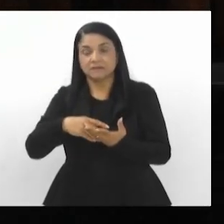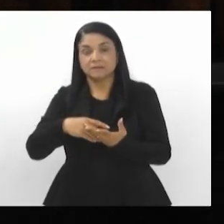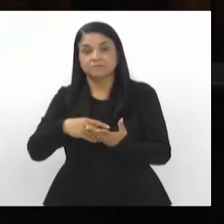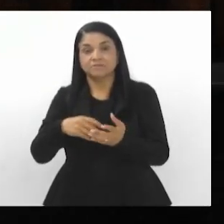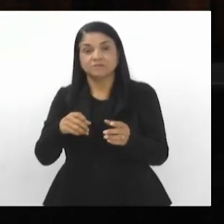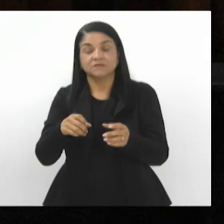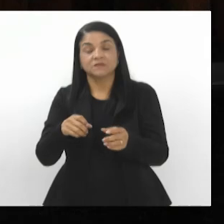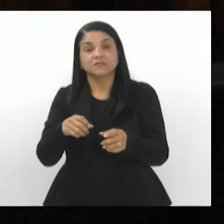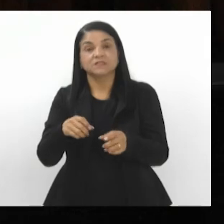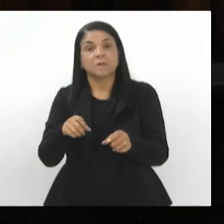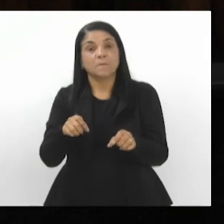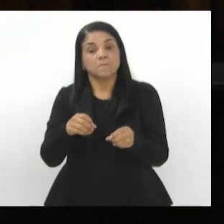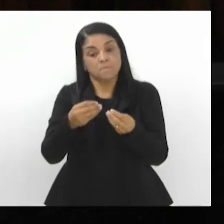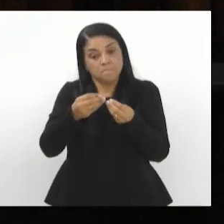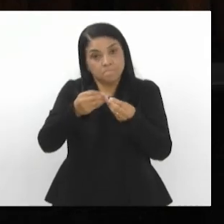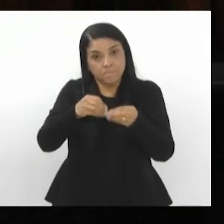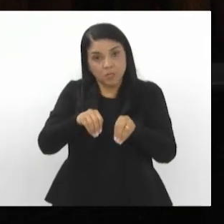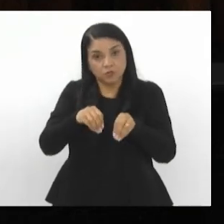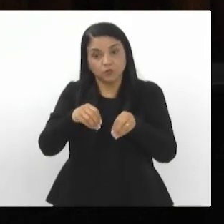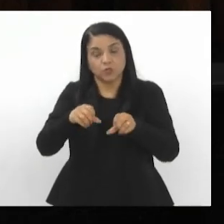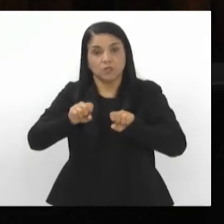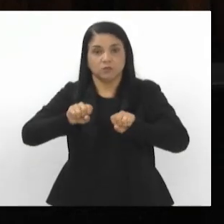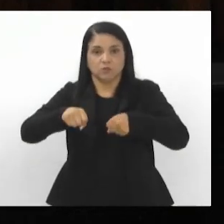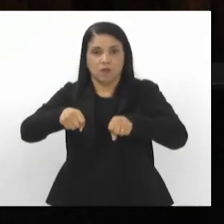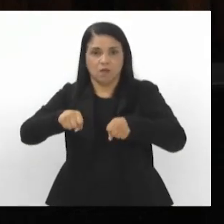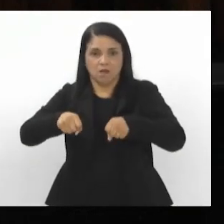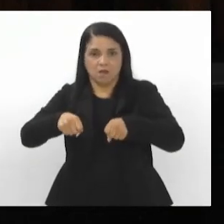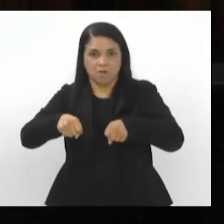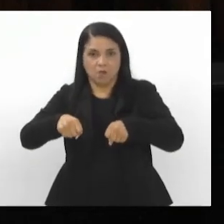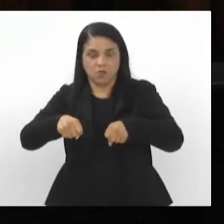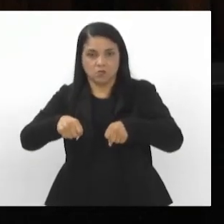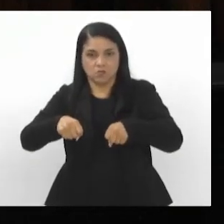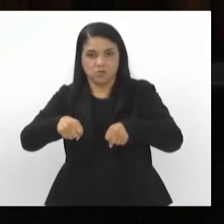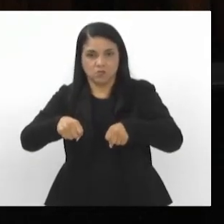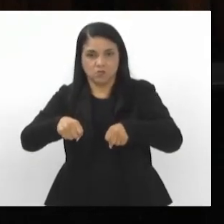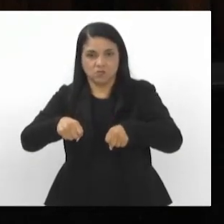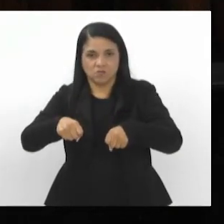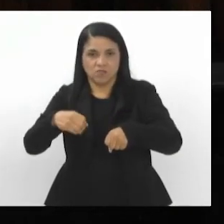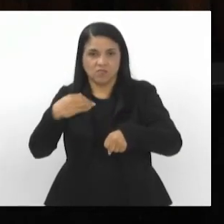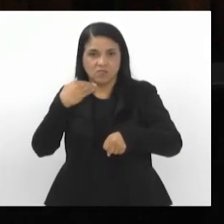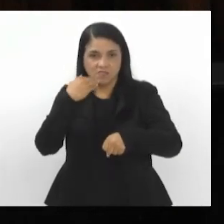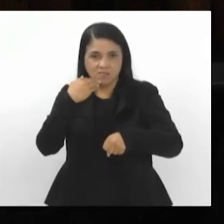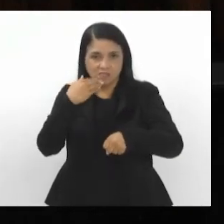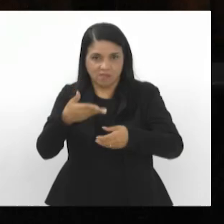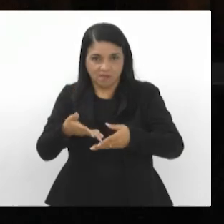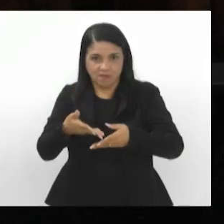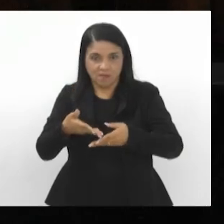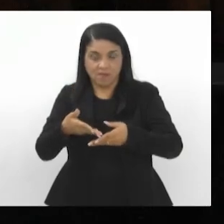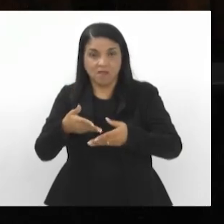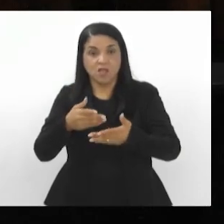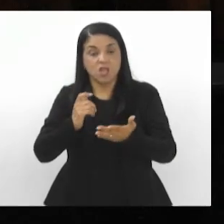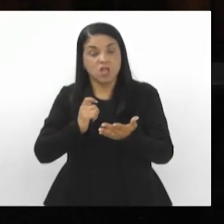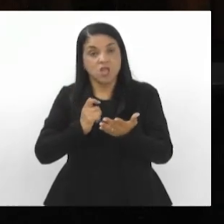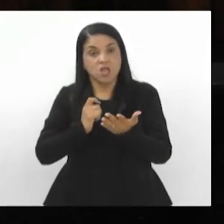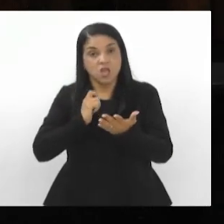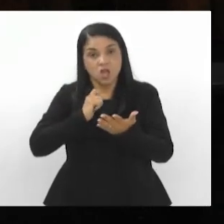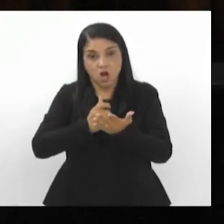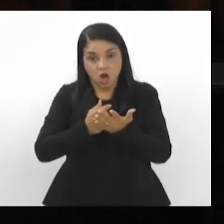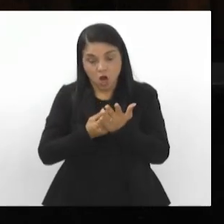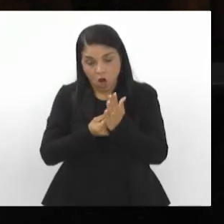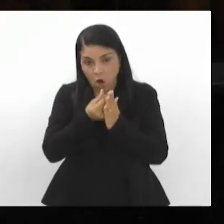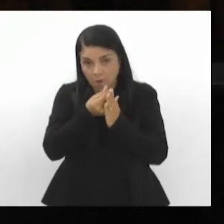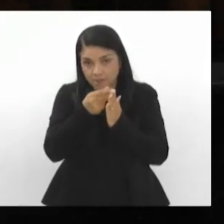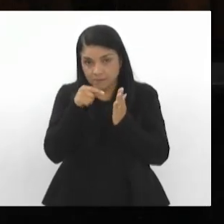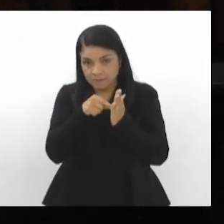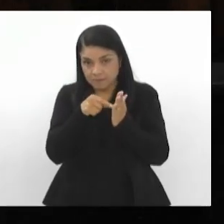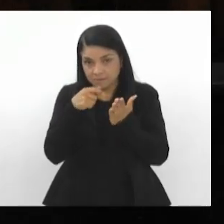danificando os veículos das pessoas e cobram por cada moto daquela o